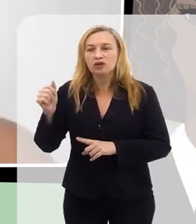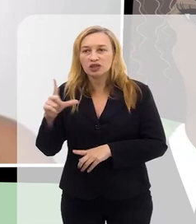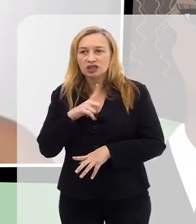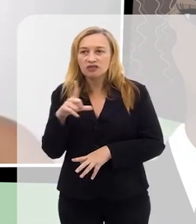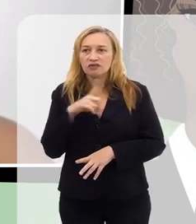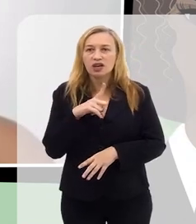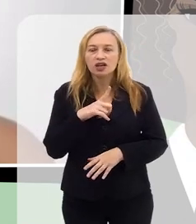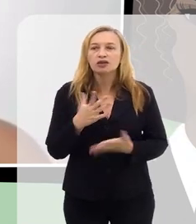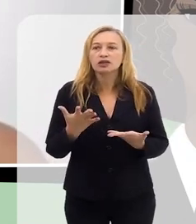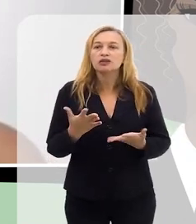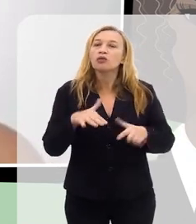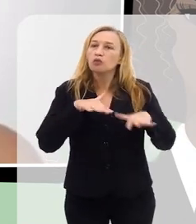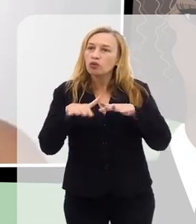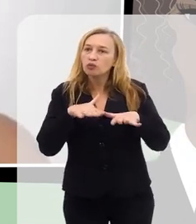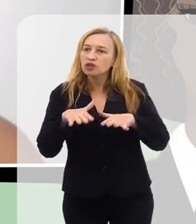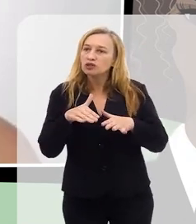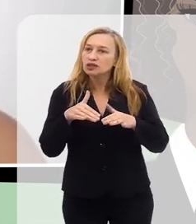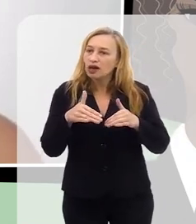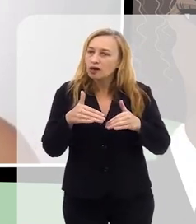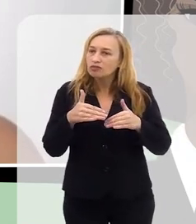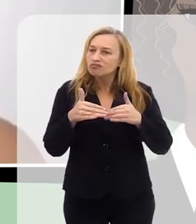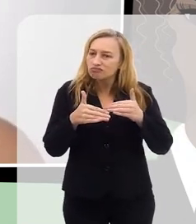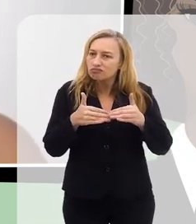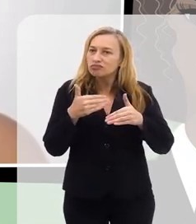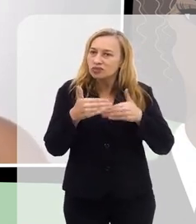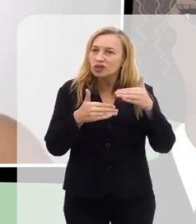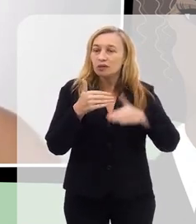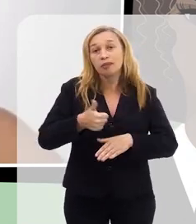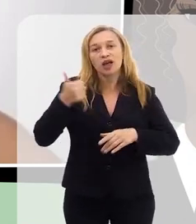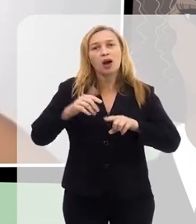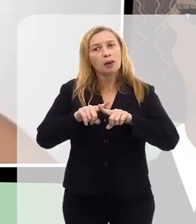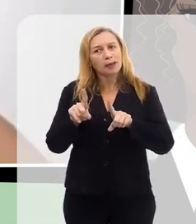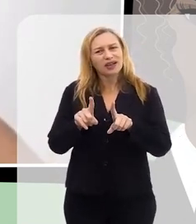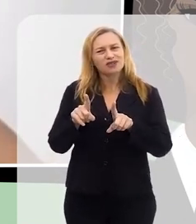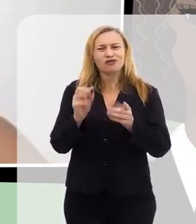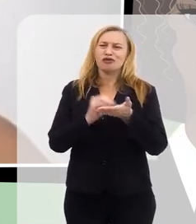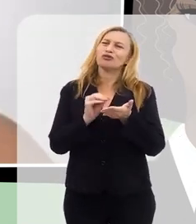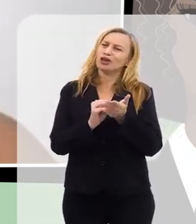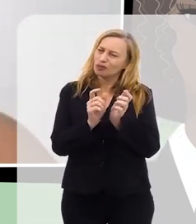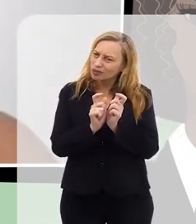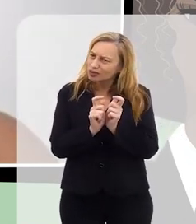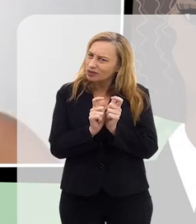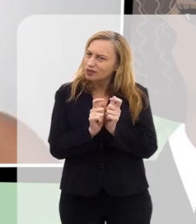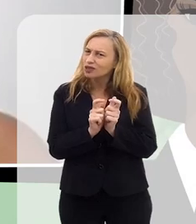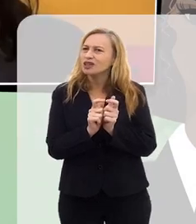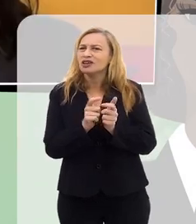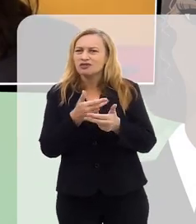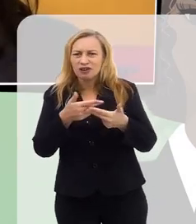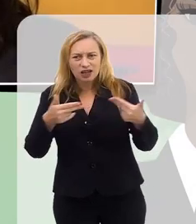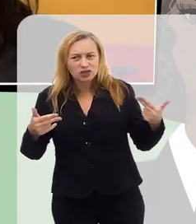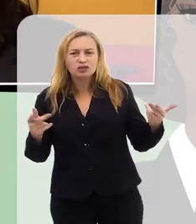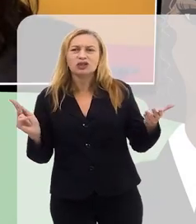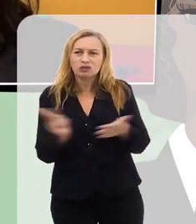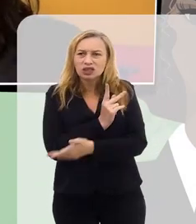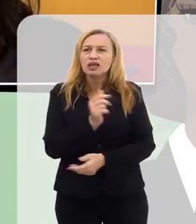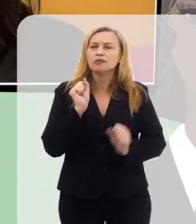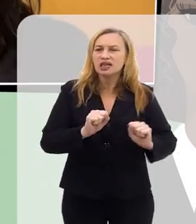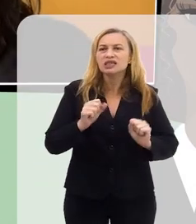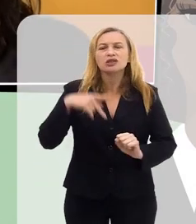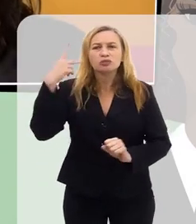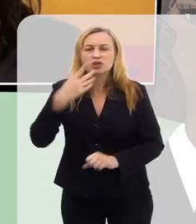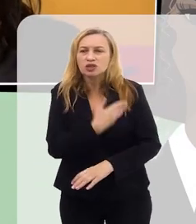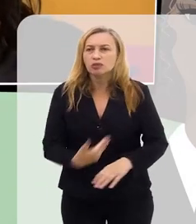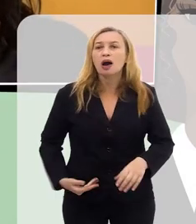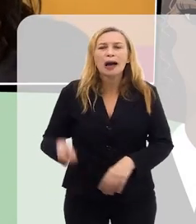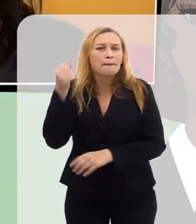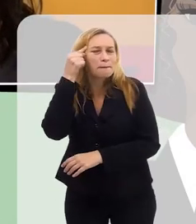conquistada. Então a gente tem um movimento que está andando um pouco melhor, mas a gente ainda está muito distante, né? A gente precisa de políticas públicas